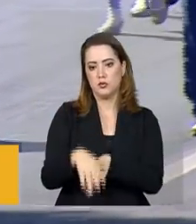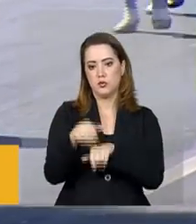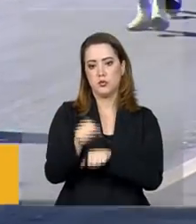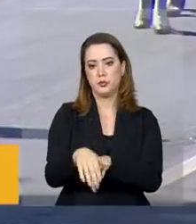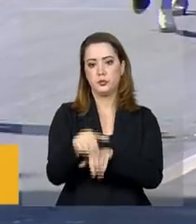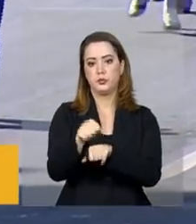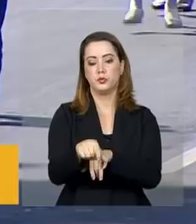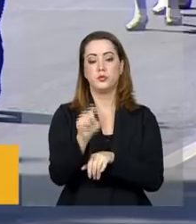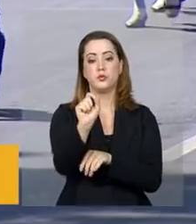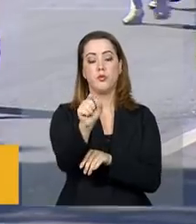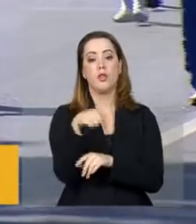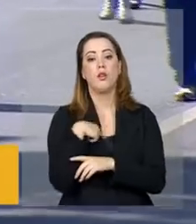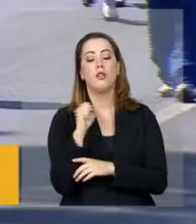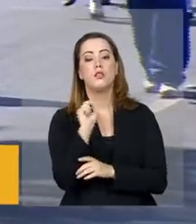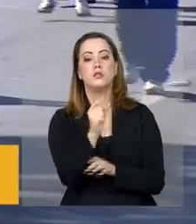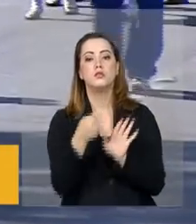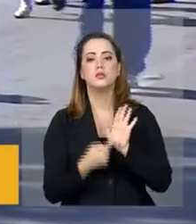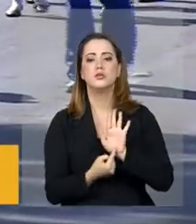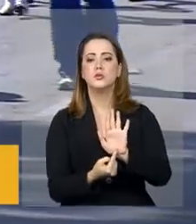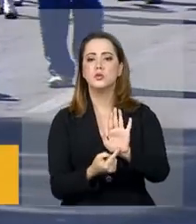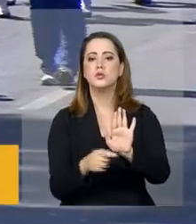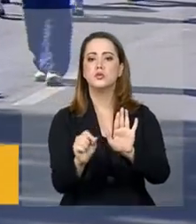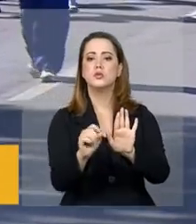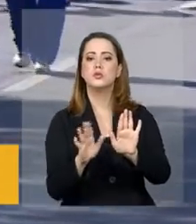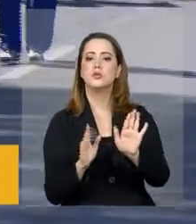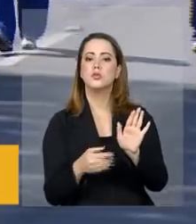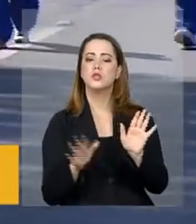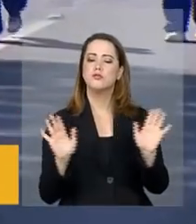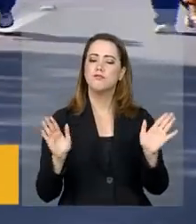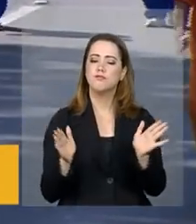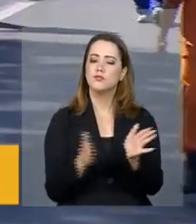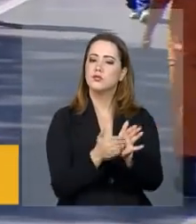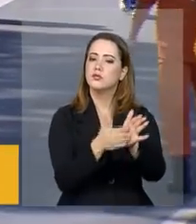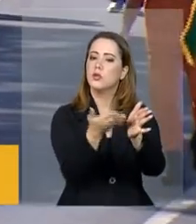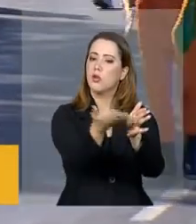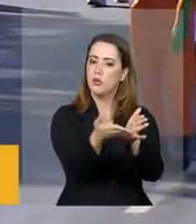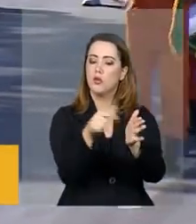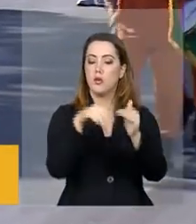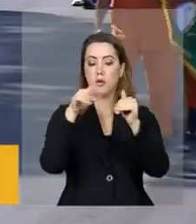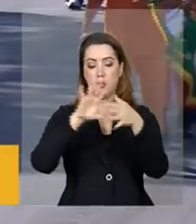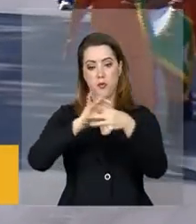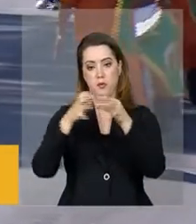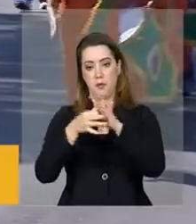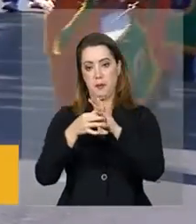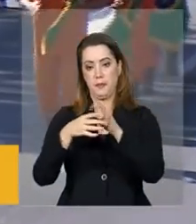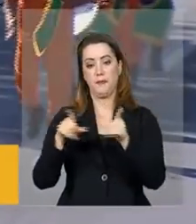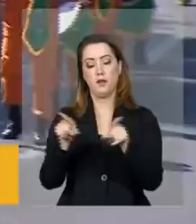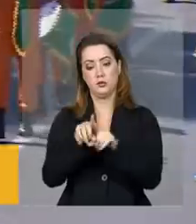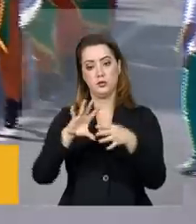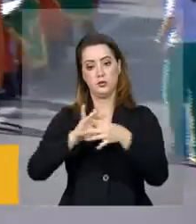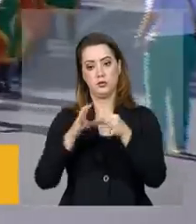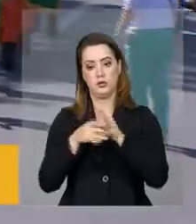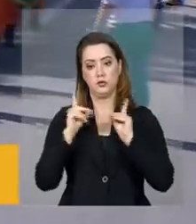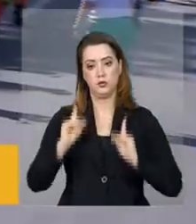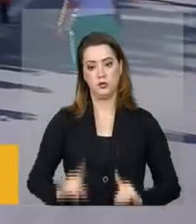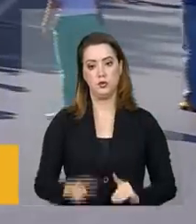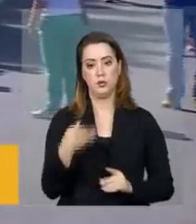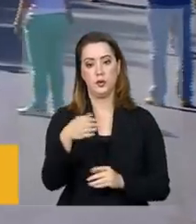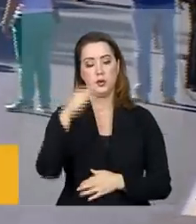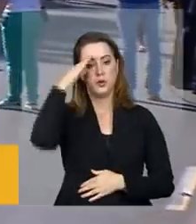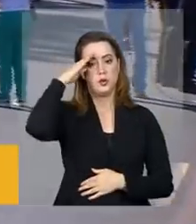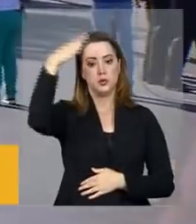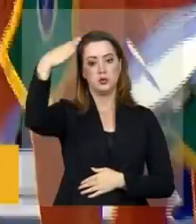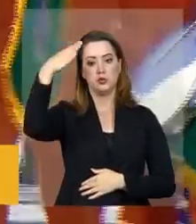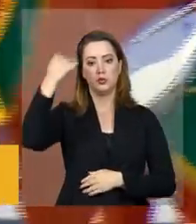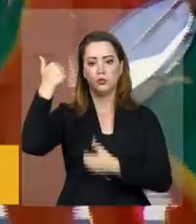essa característica, tem essa homenagem à Olimpíada e também à Paralimpíada, né? O Exército e a Força Aérea em geral, o